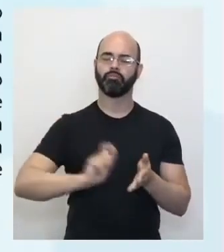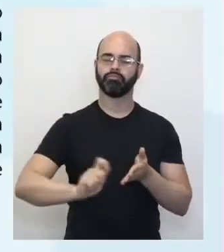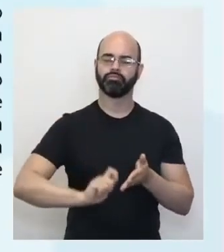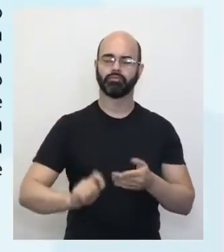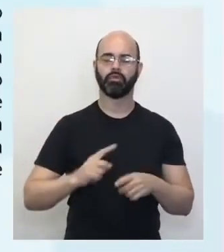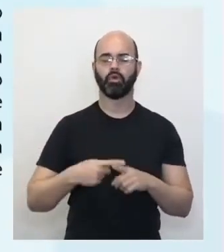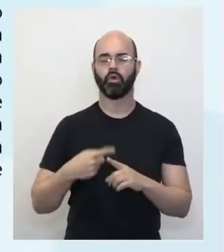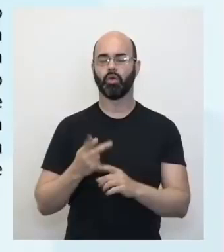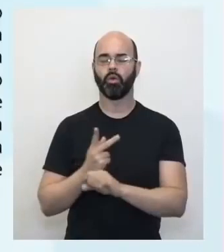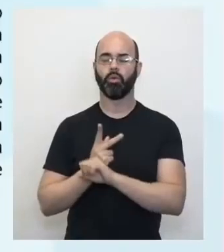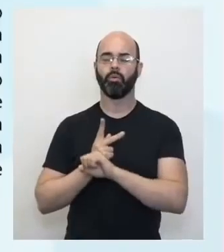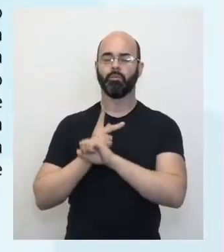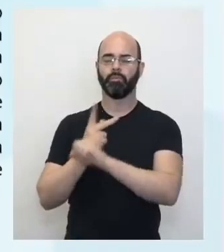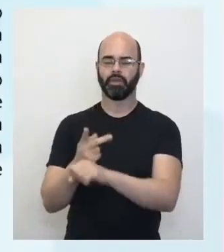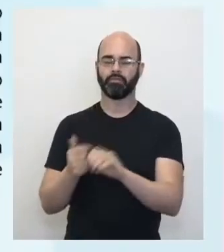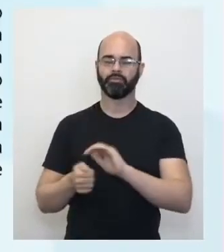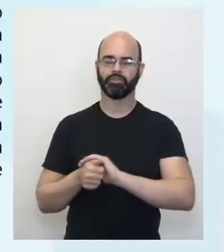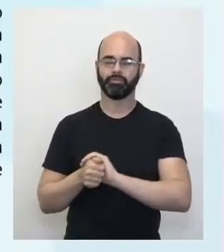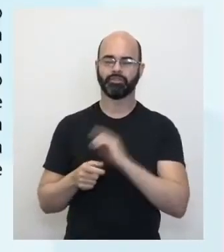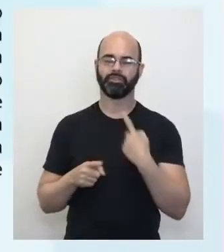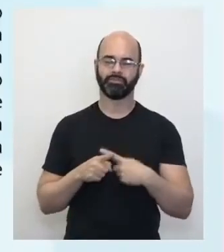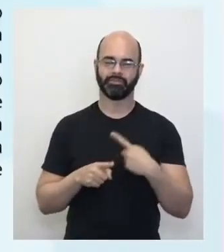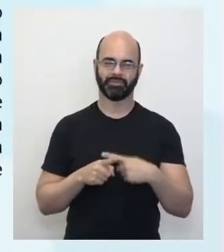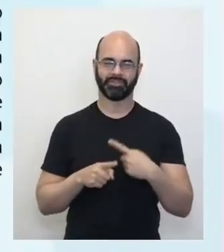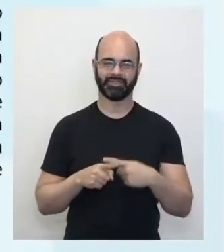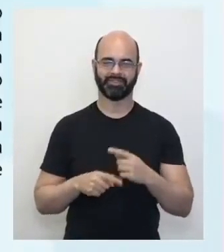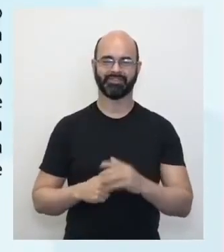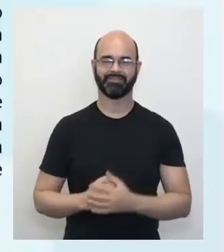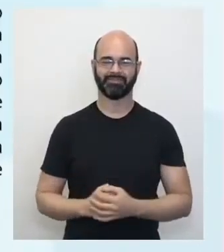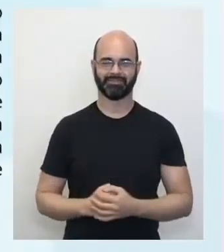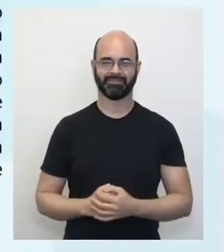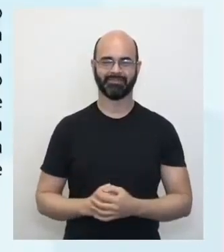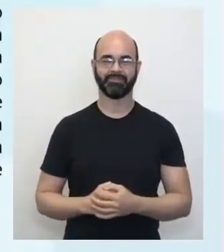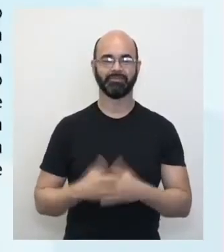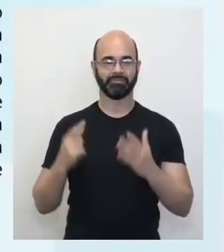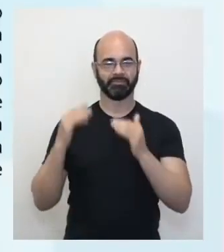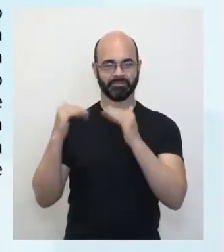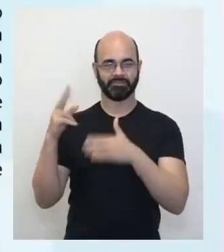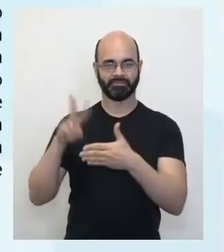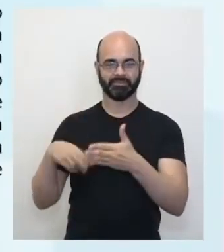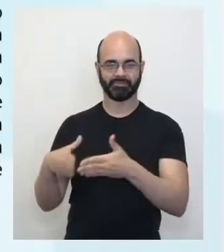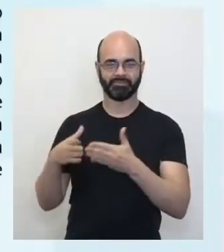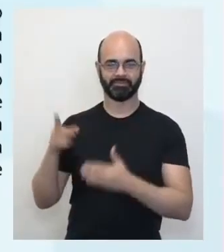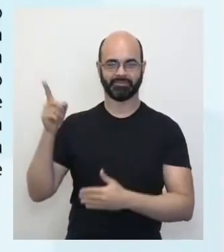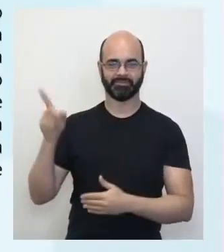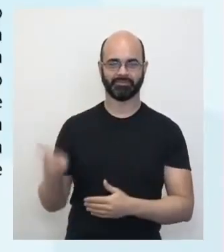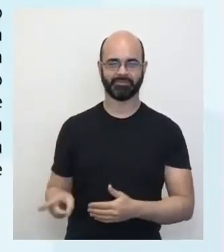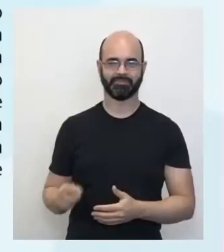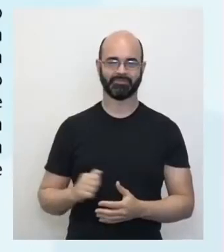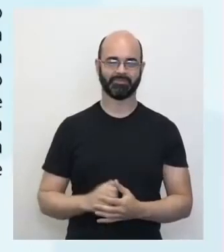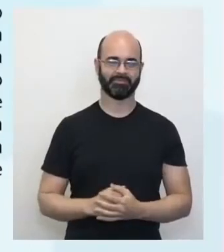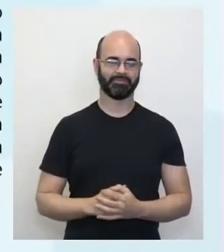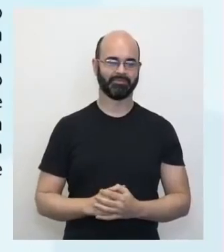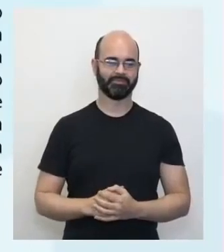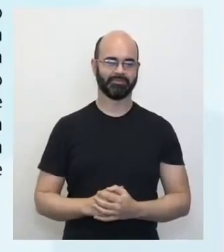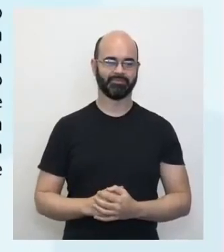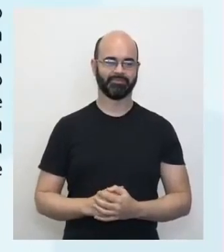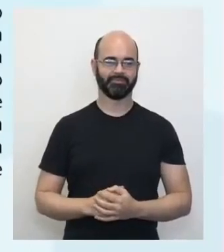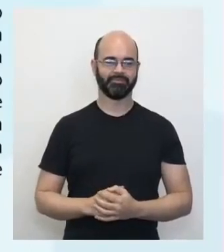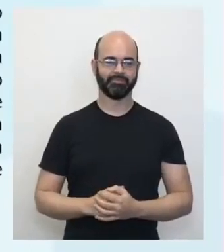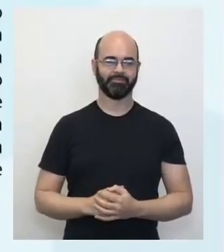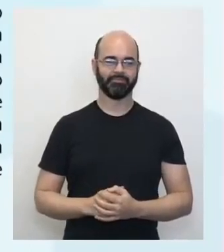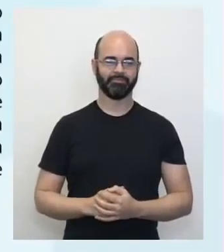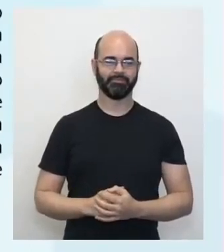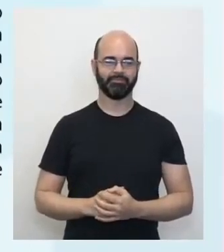Então, vamos à leitura dessa primeira parte. Pode ler a primeira parte, claro, por favor, Elaine? Leio sim. Vamos lá, então.